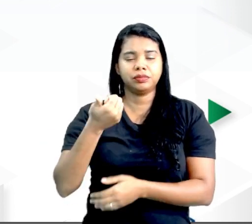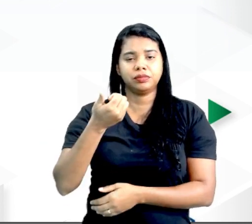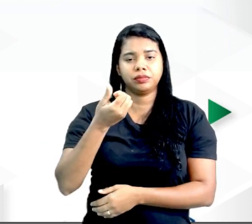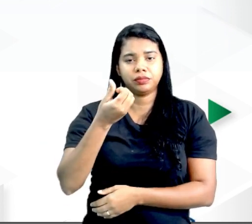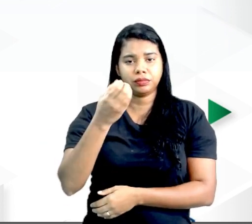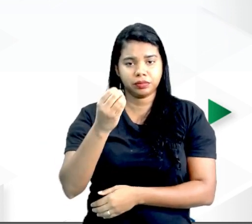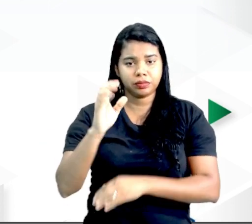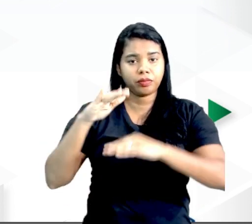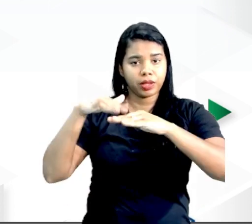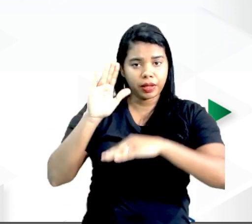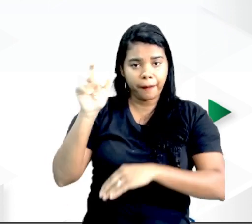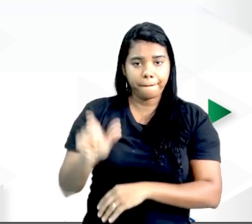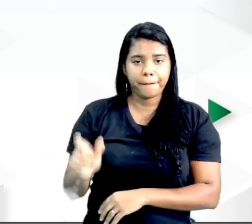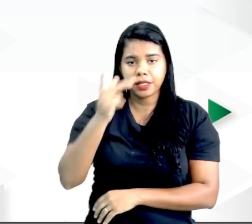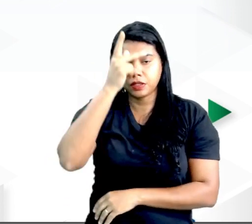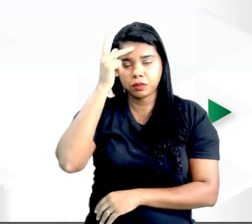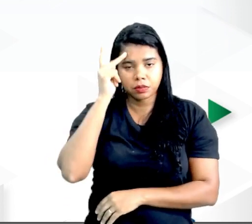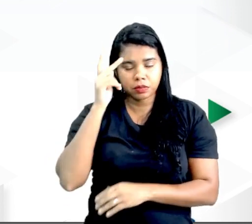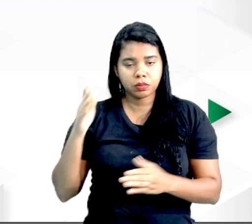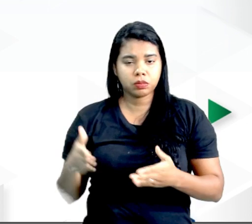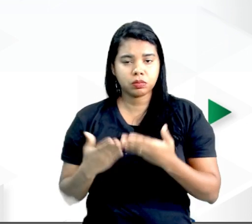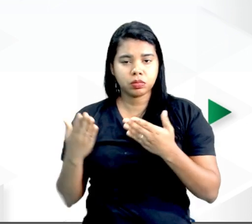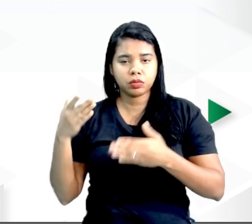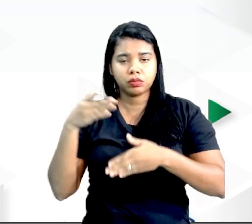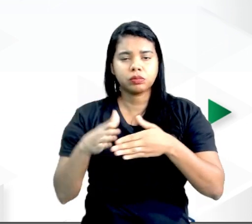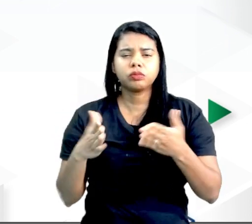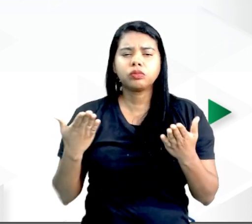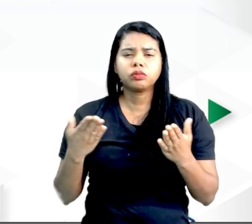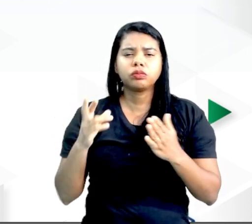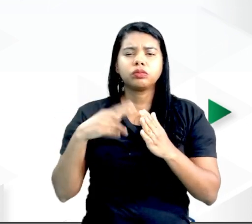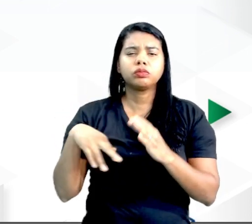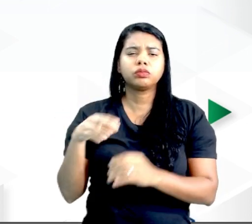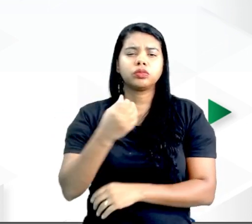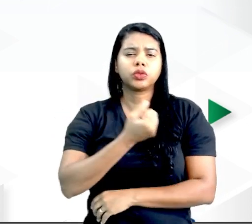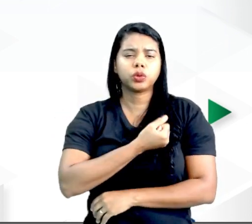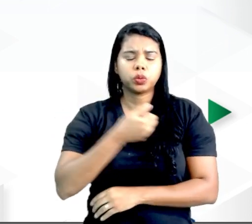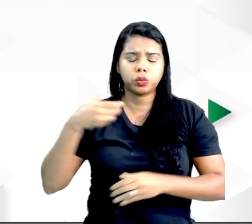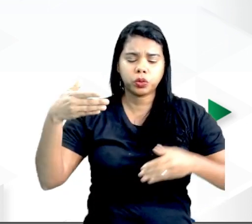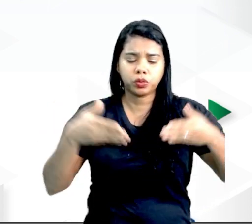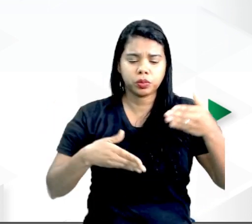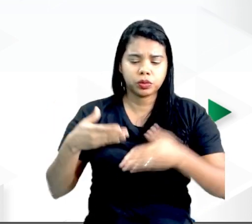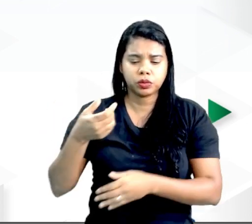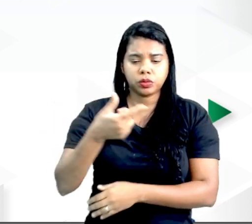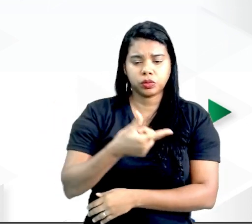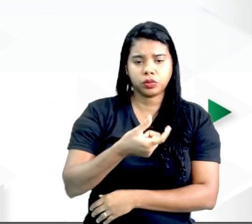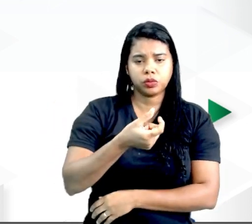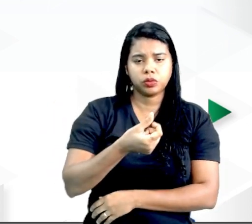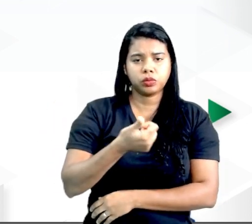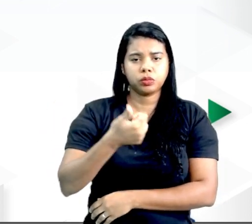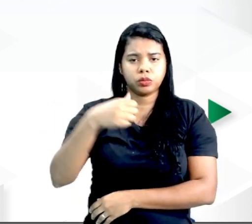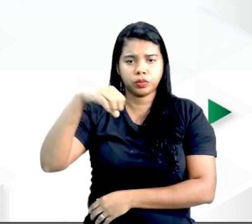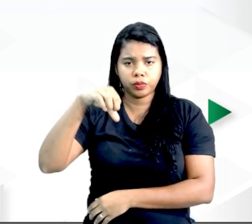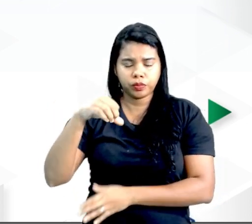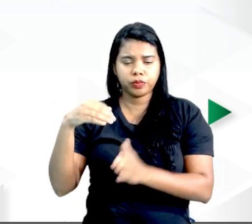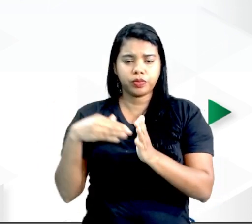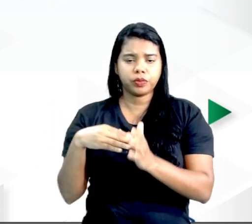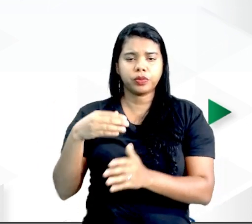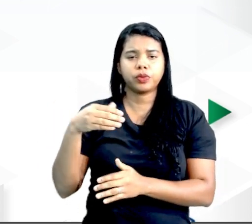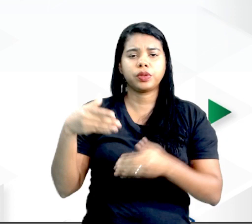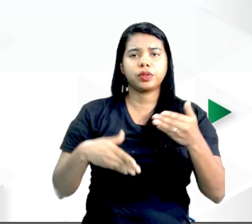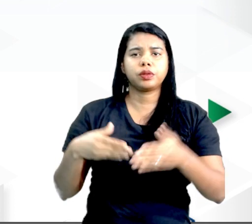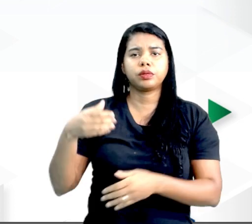houve 160 pessoas a mais no evento. Qual é a razão entre o número de participantes de 2019 e o número de